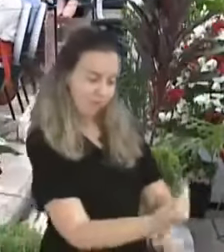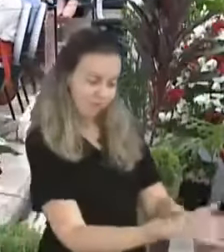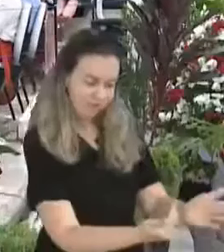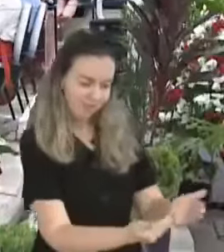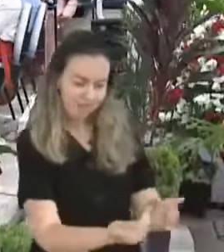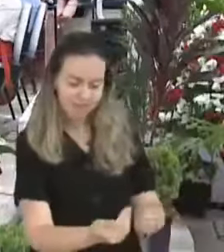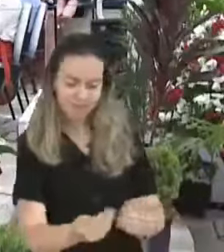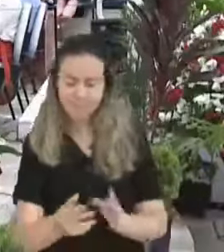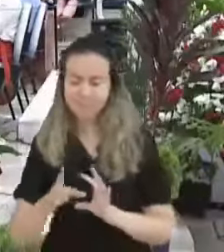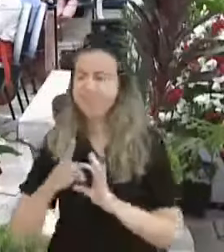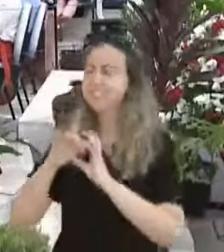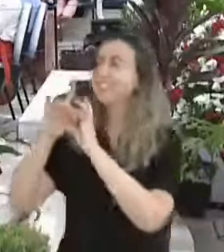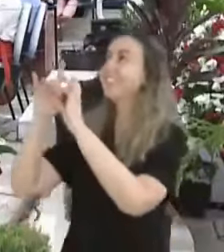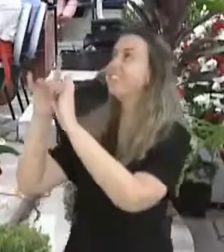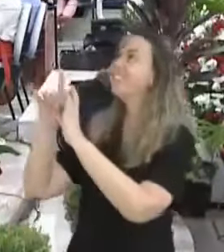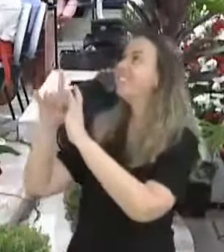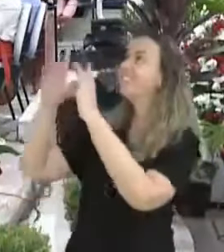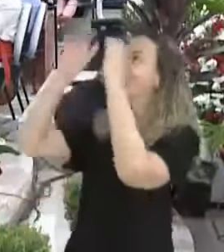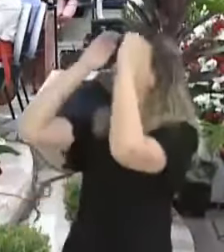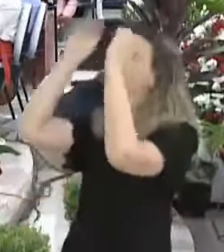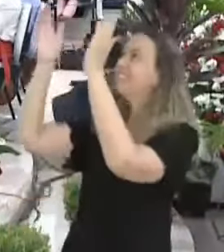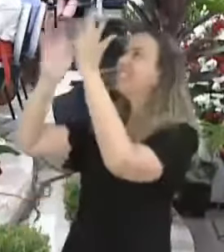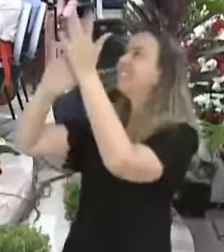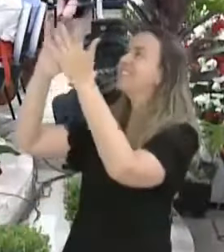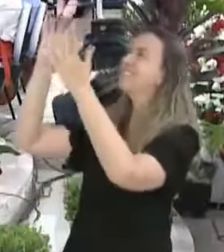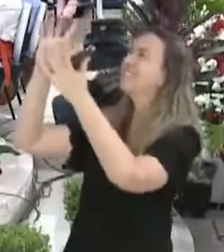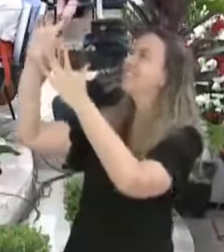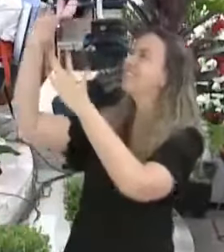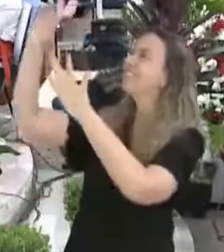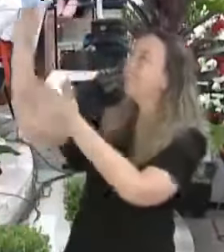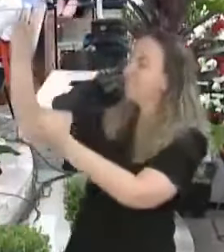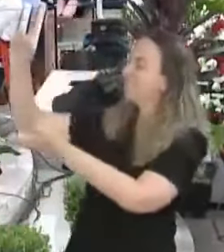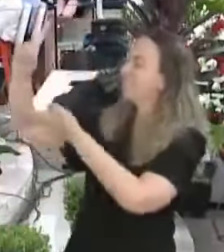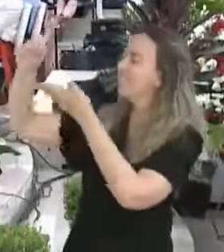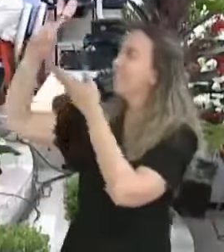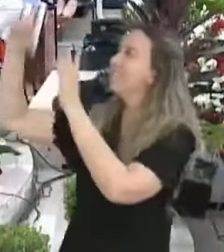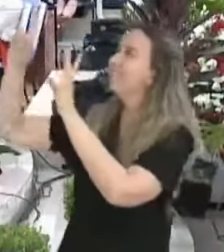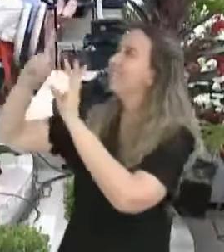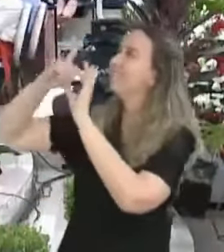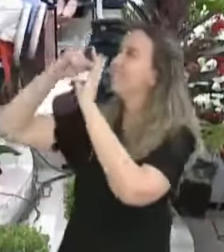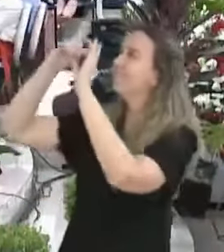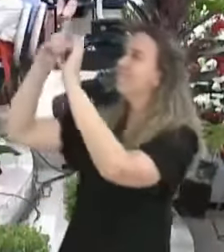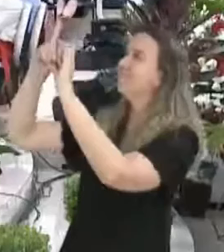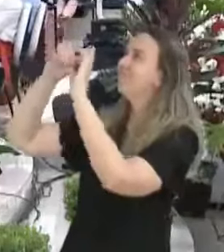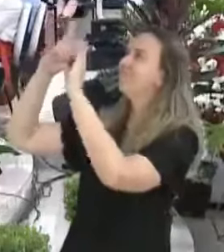aqui? Levante a sua mão e dê um glória, que eu quero ver.